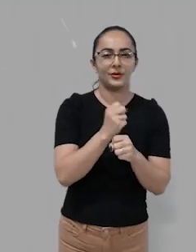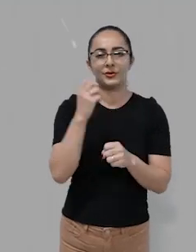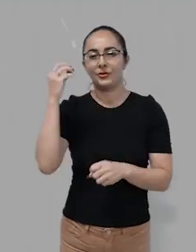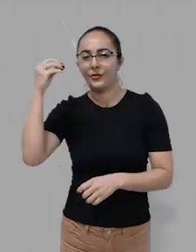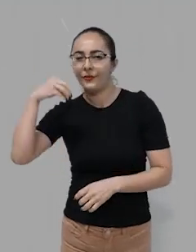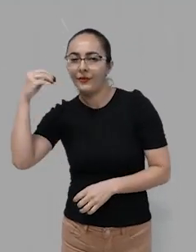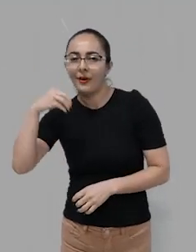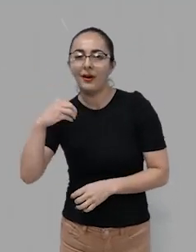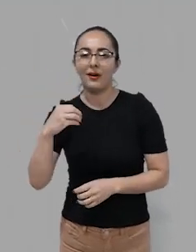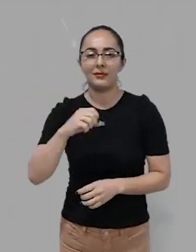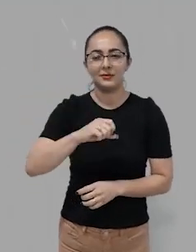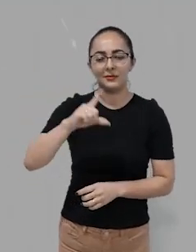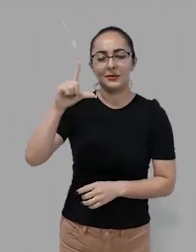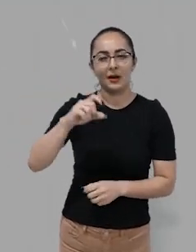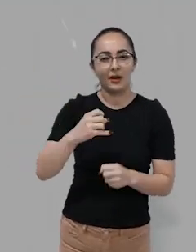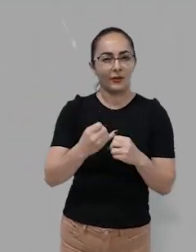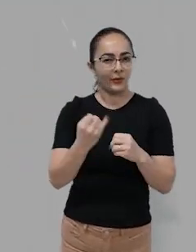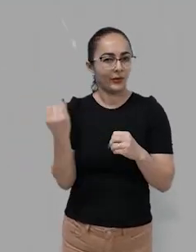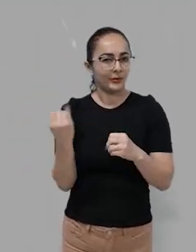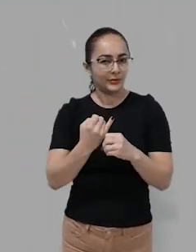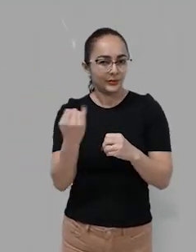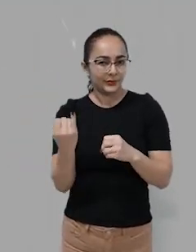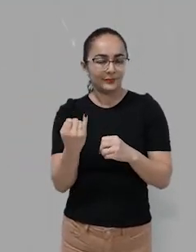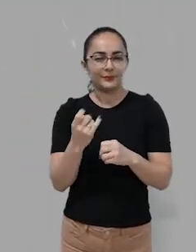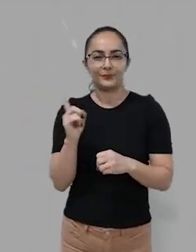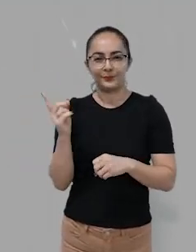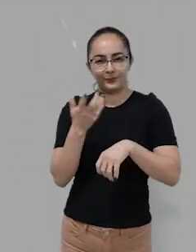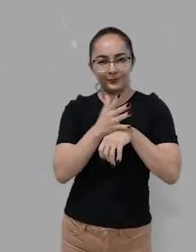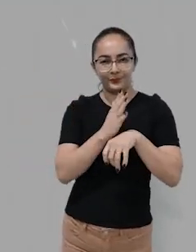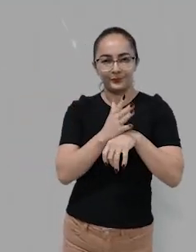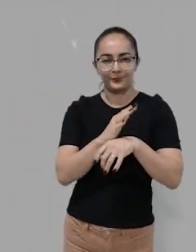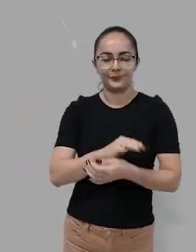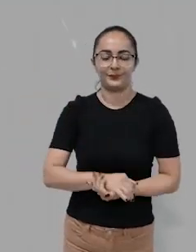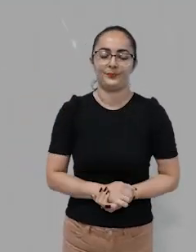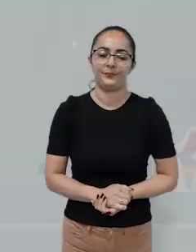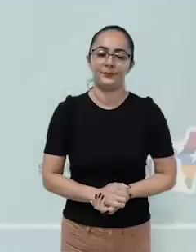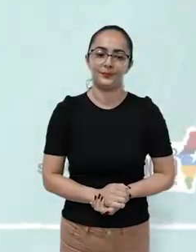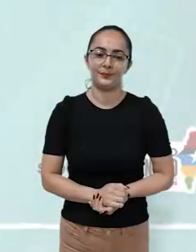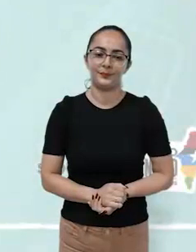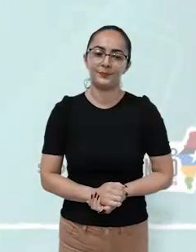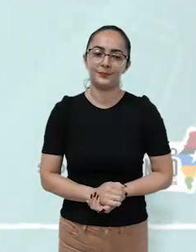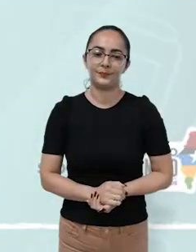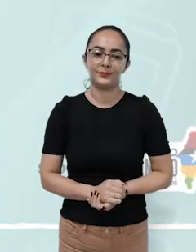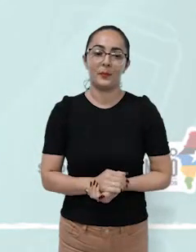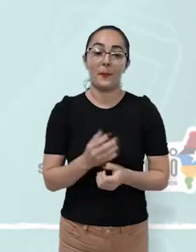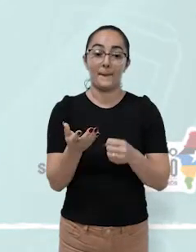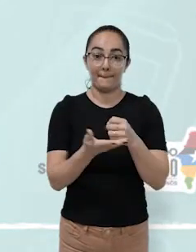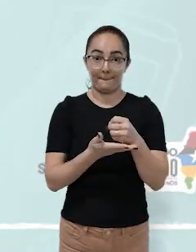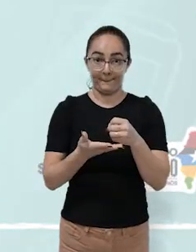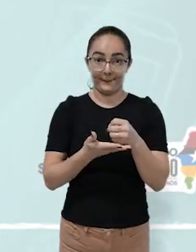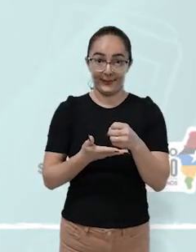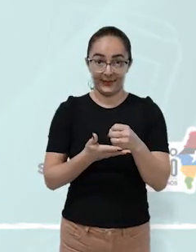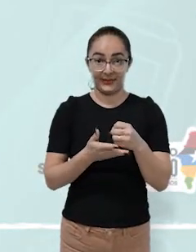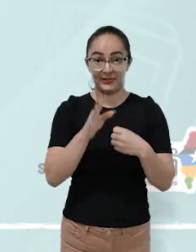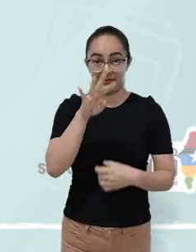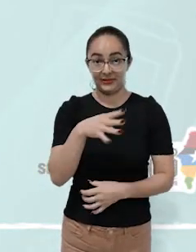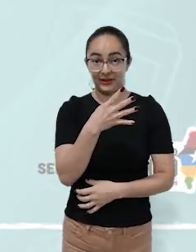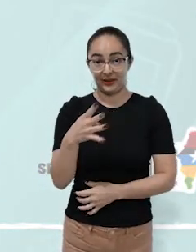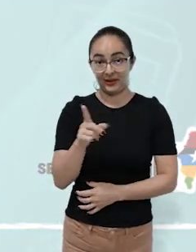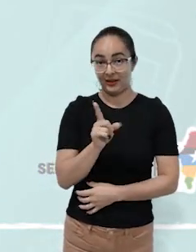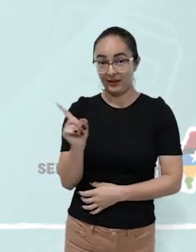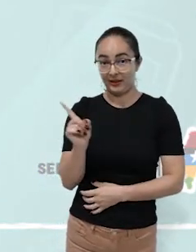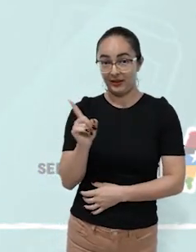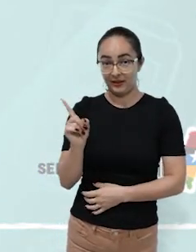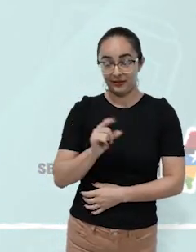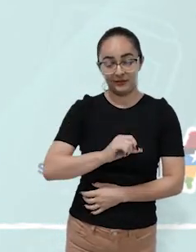de ionização na forma de exercício. Olha só, com base na tabela de